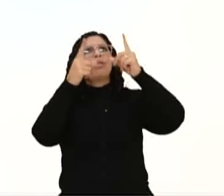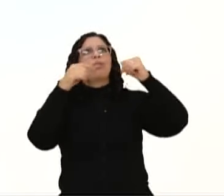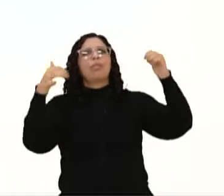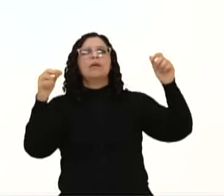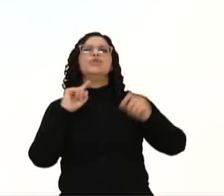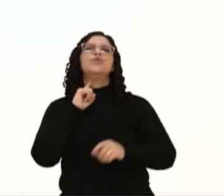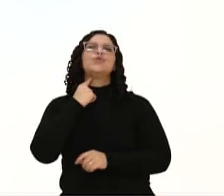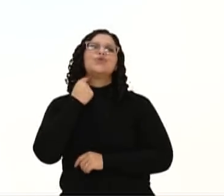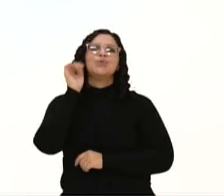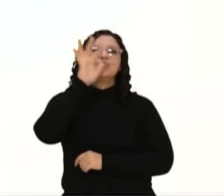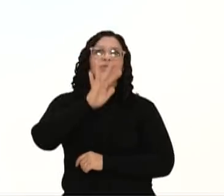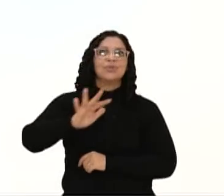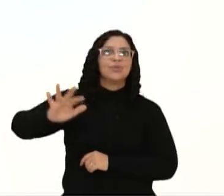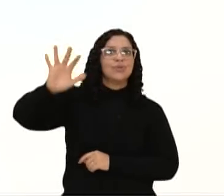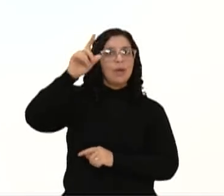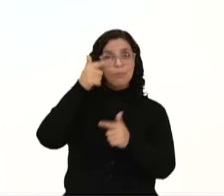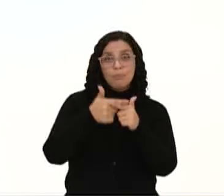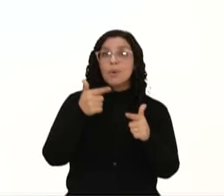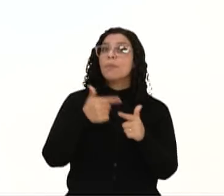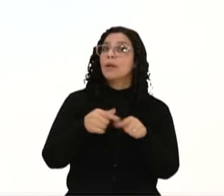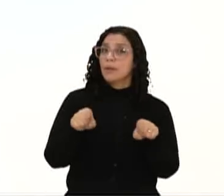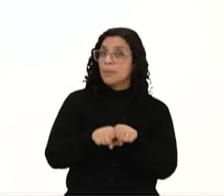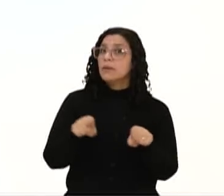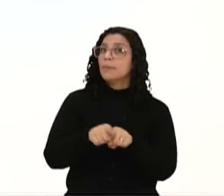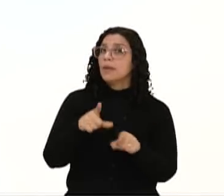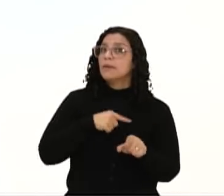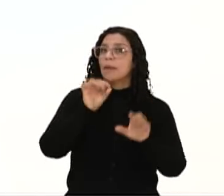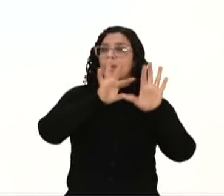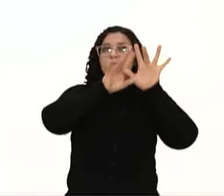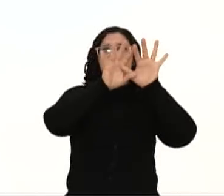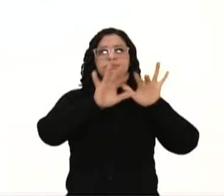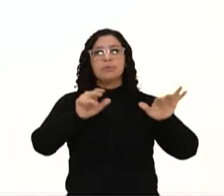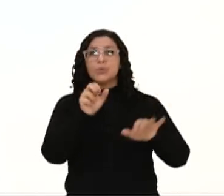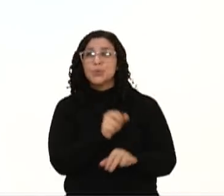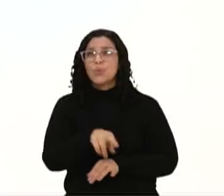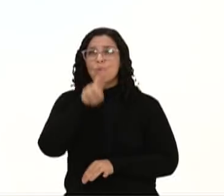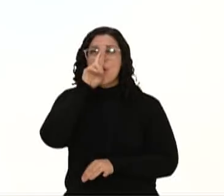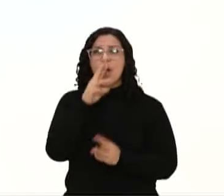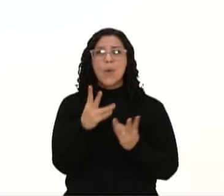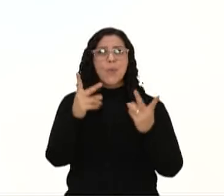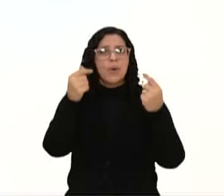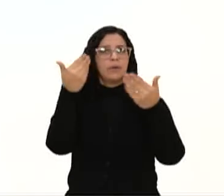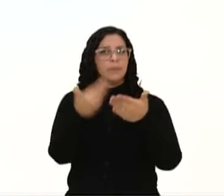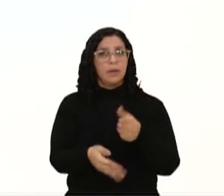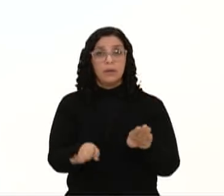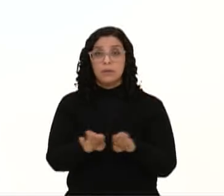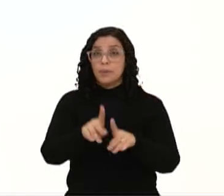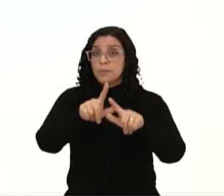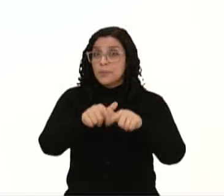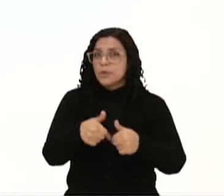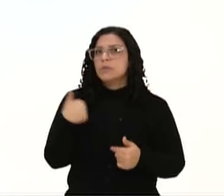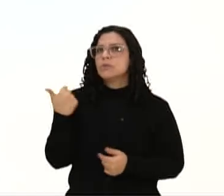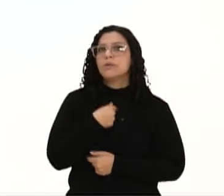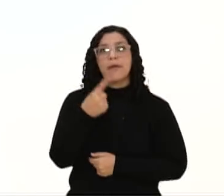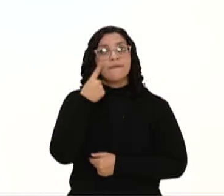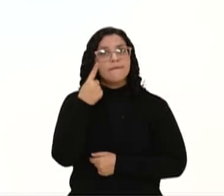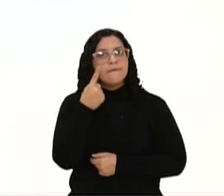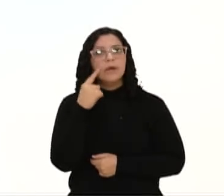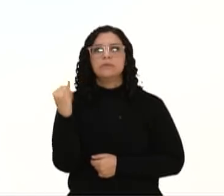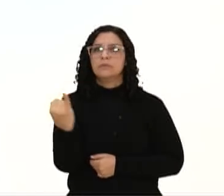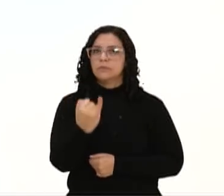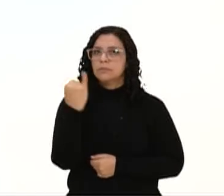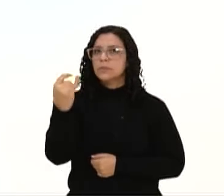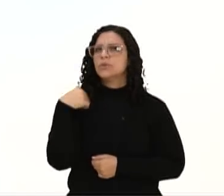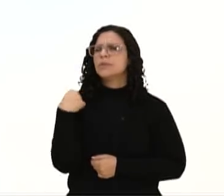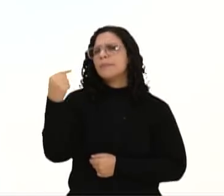pelas queimadas gera sérios problemas na atmosfera, no ar, enfim, como um todo. Então, vejam a